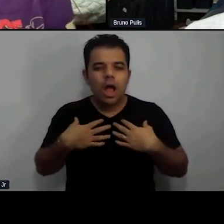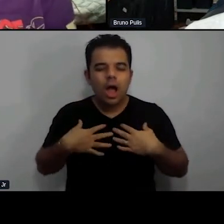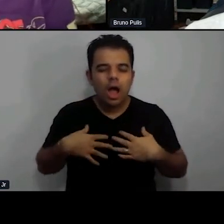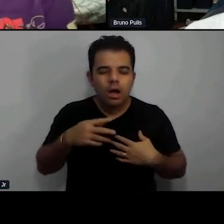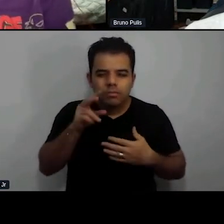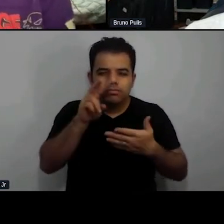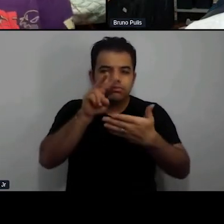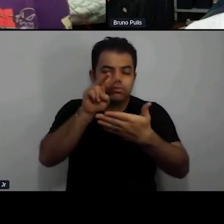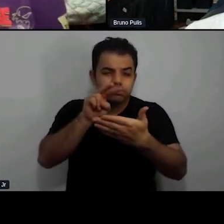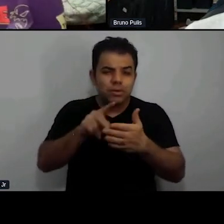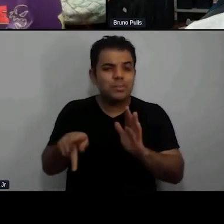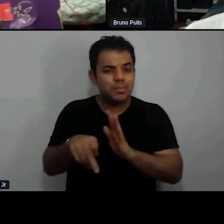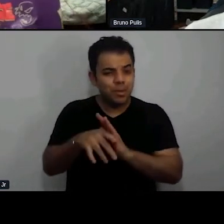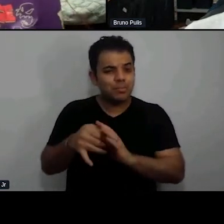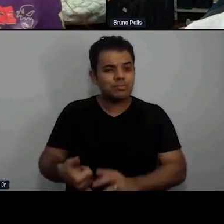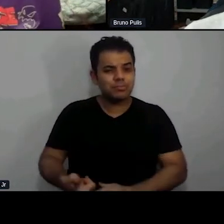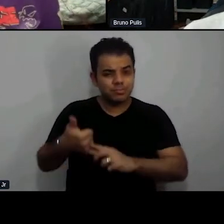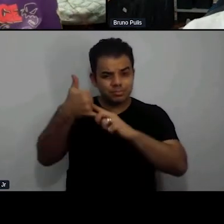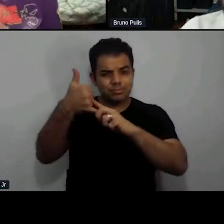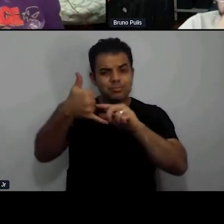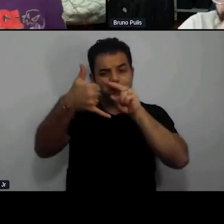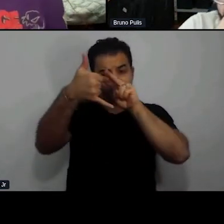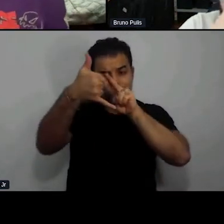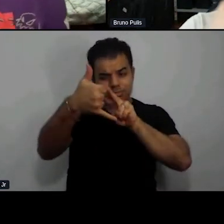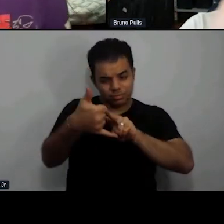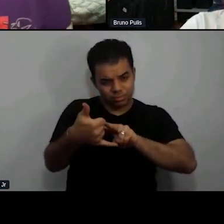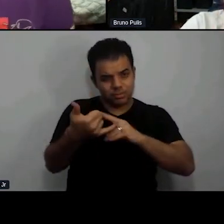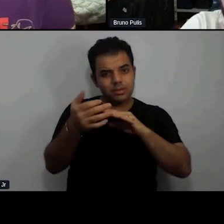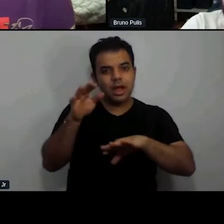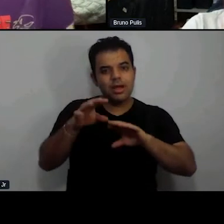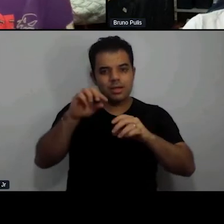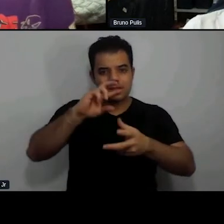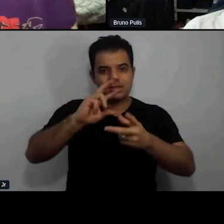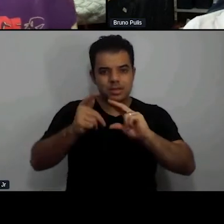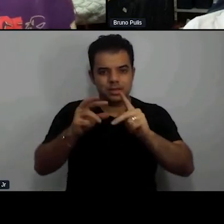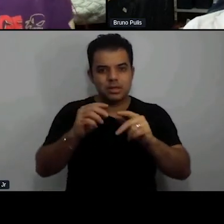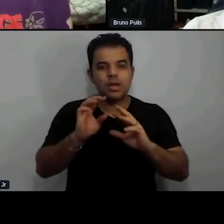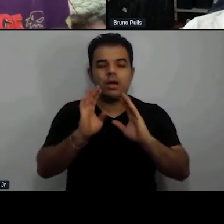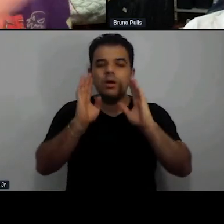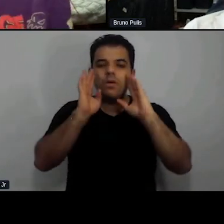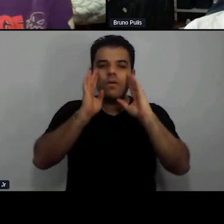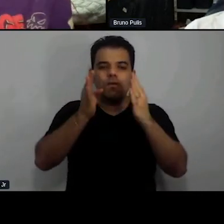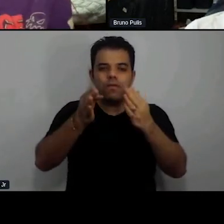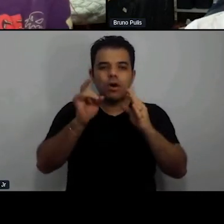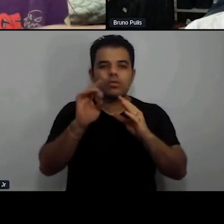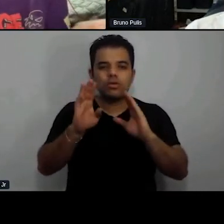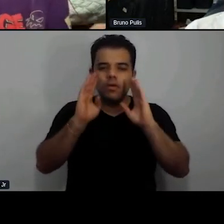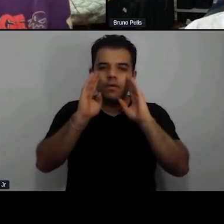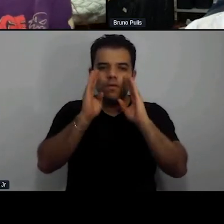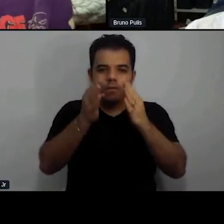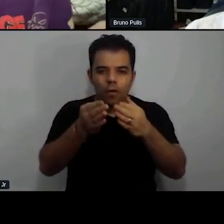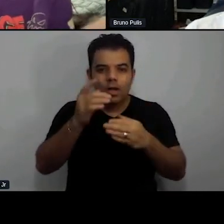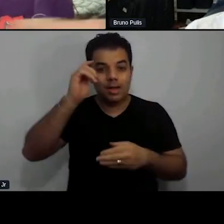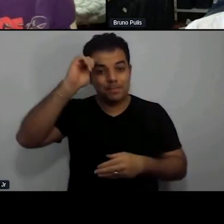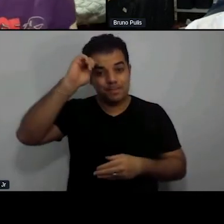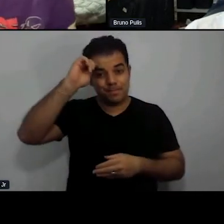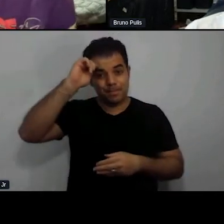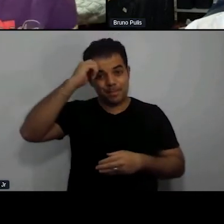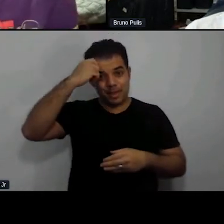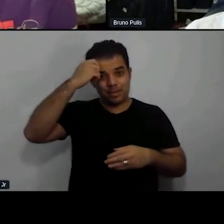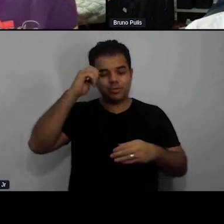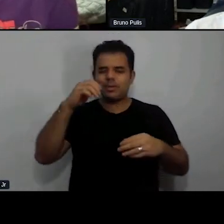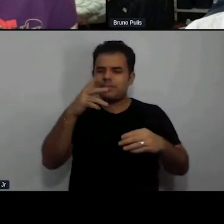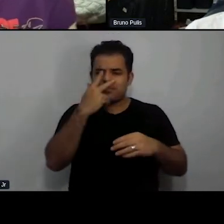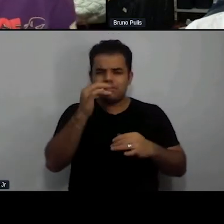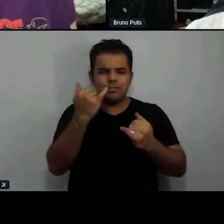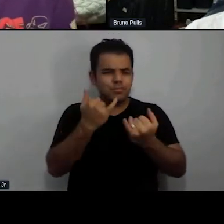Isso no mobile, e nossa, atrapalha demais. Eu estou aqui no TDC focando somente no centro da tela, que é um azul escuro,